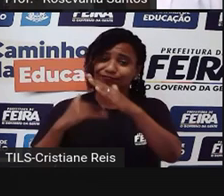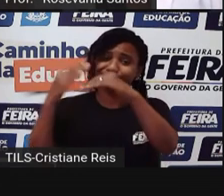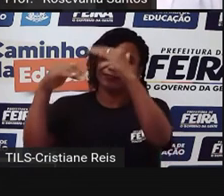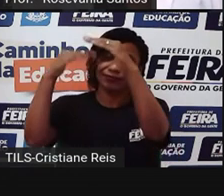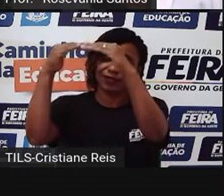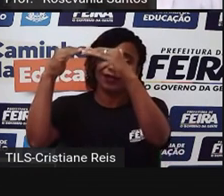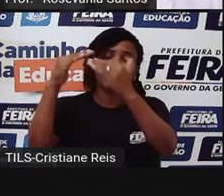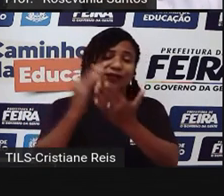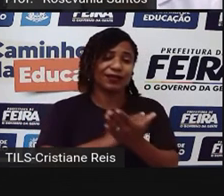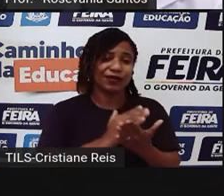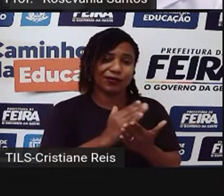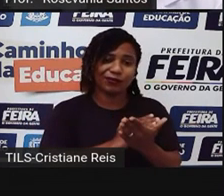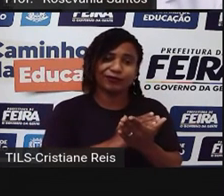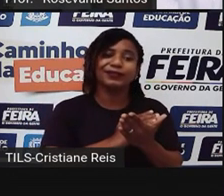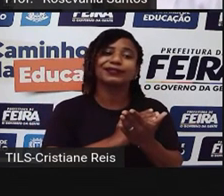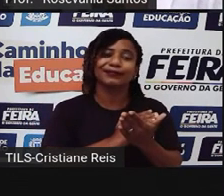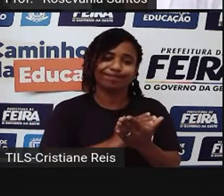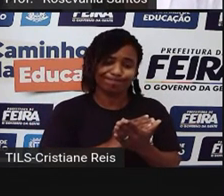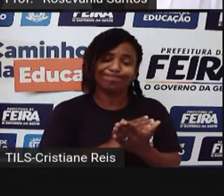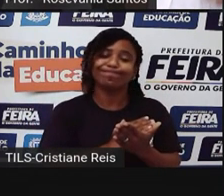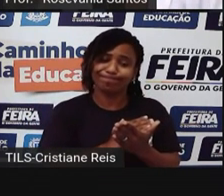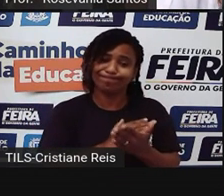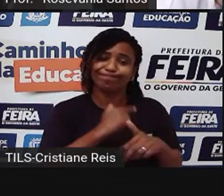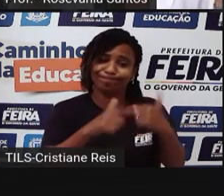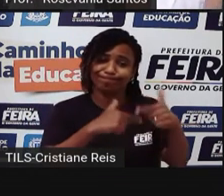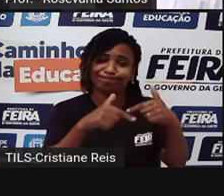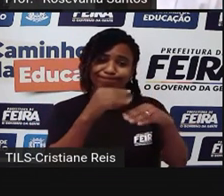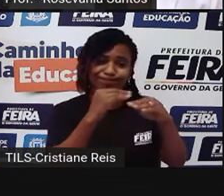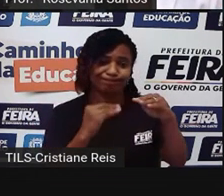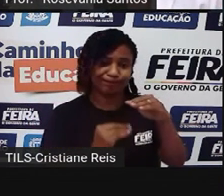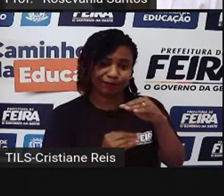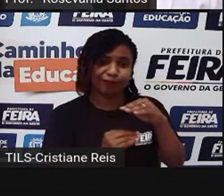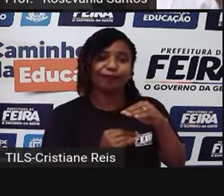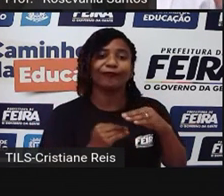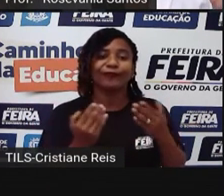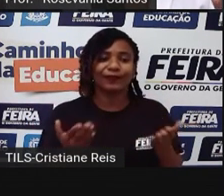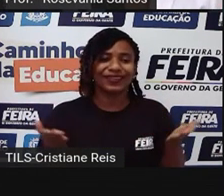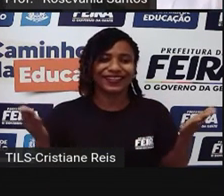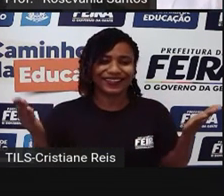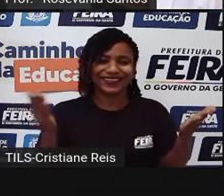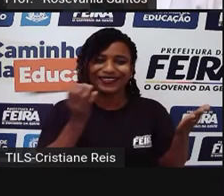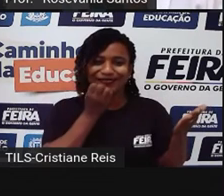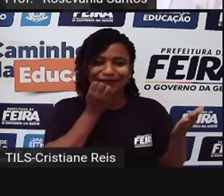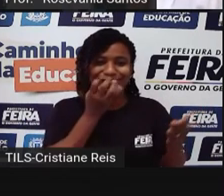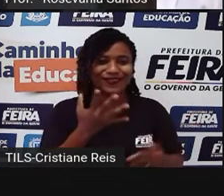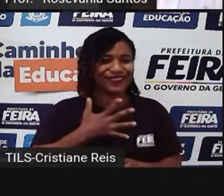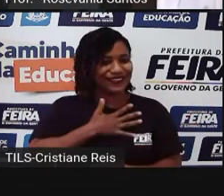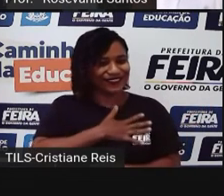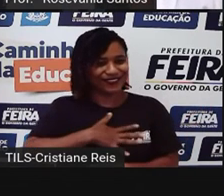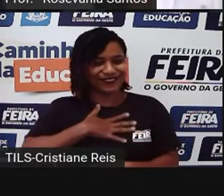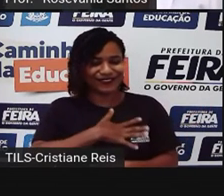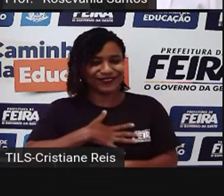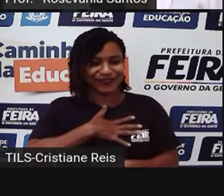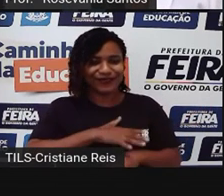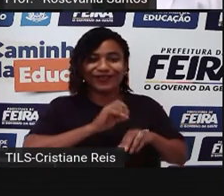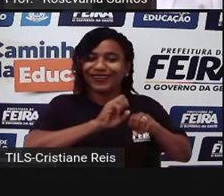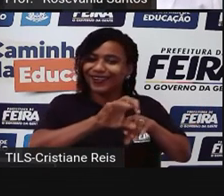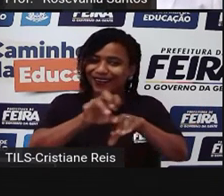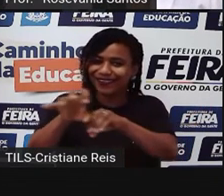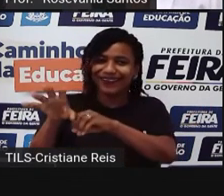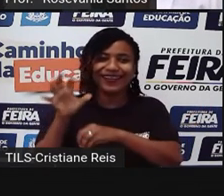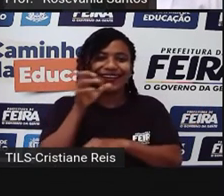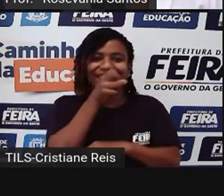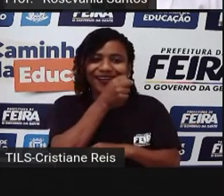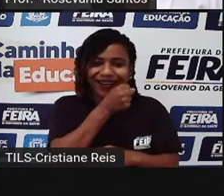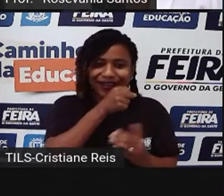outras, infelizmente, entram pela porta de serviço. Espero que você tenha gostado. Foi uma aulinha rápida, né, sobre o mundo sobre esse